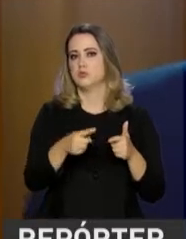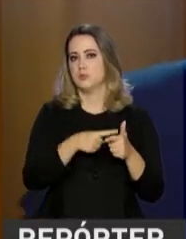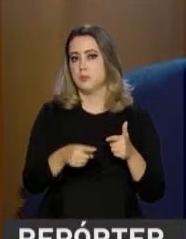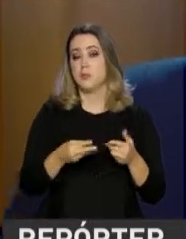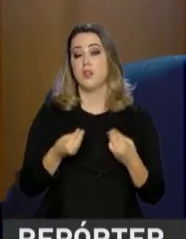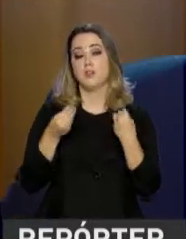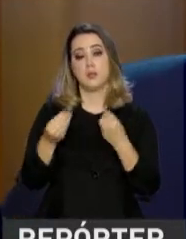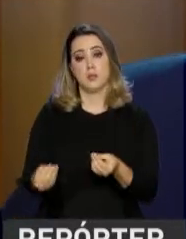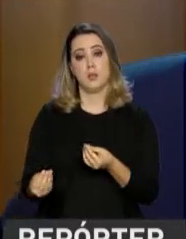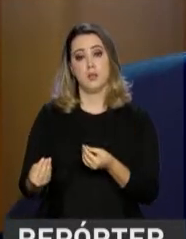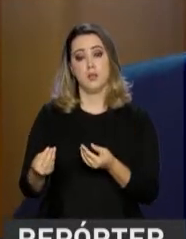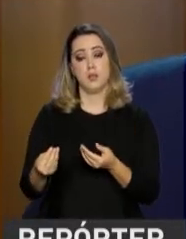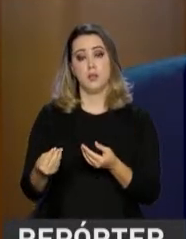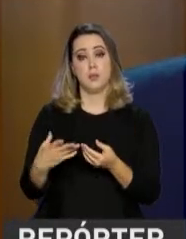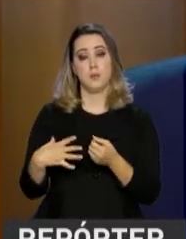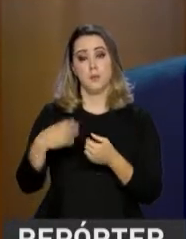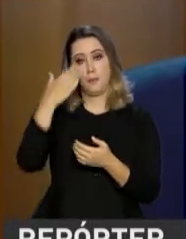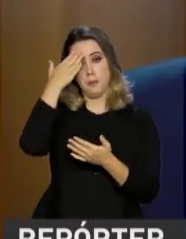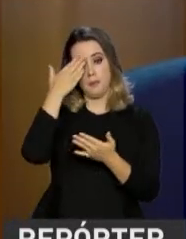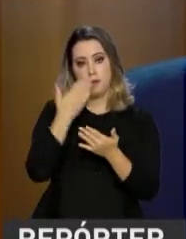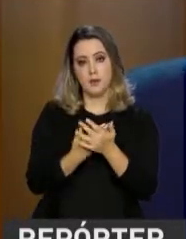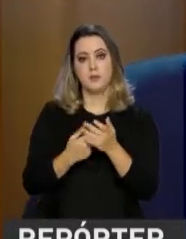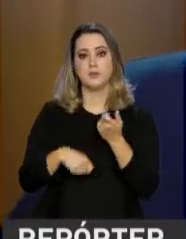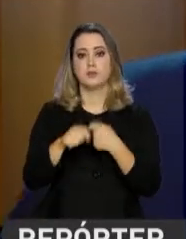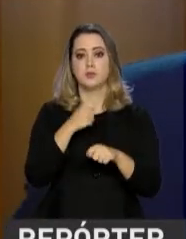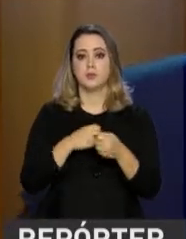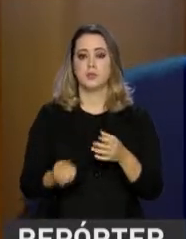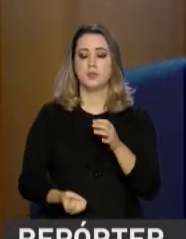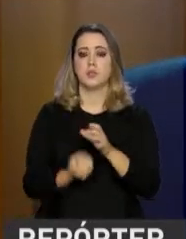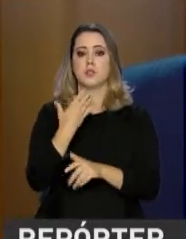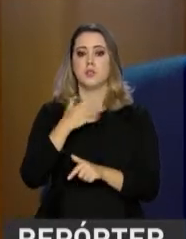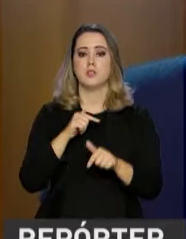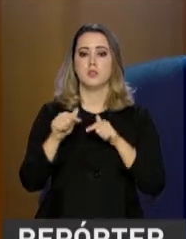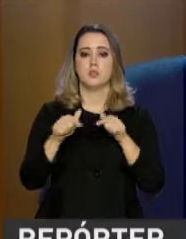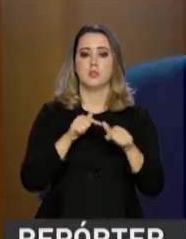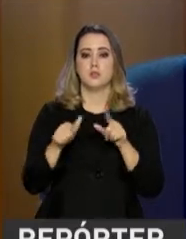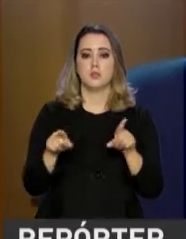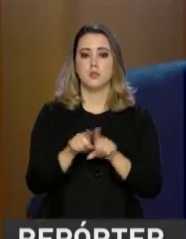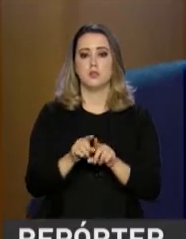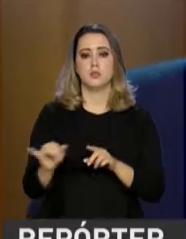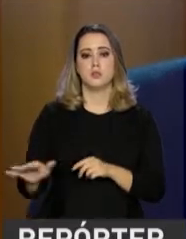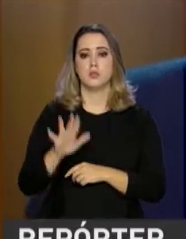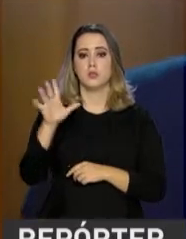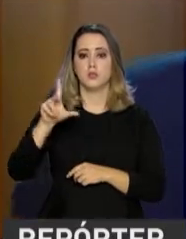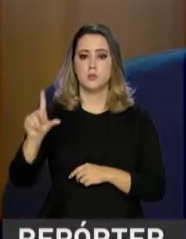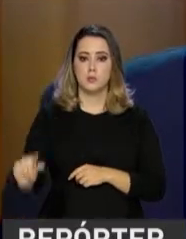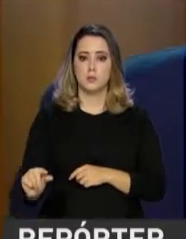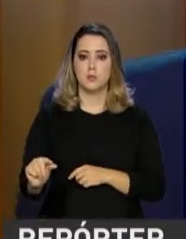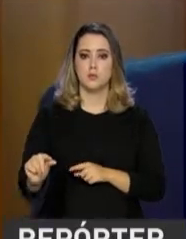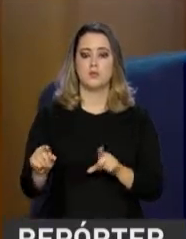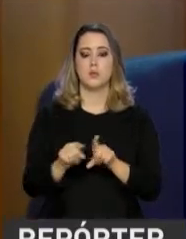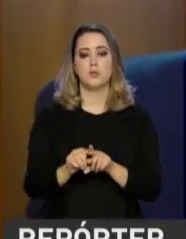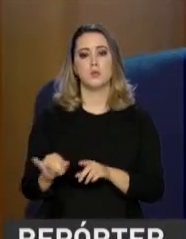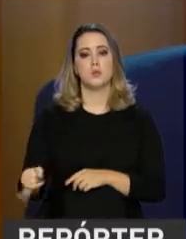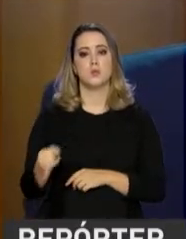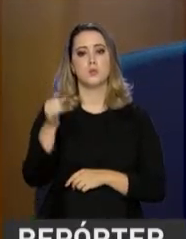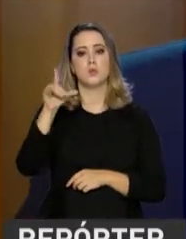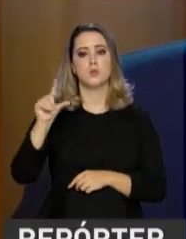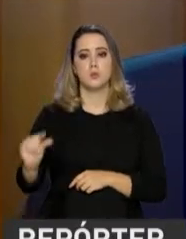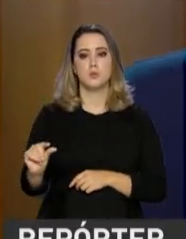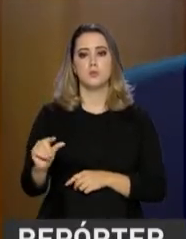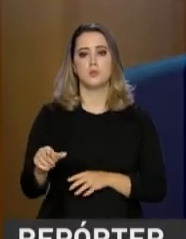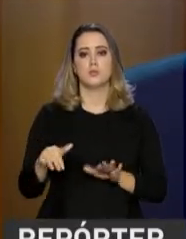economia garante criação de emprego para de inflação baixa juros baixos e portanto